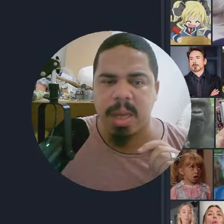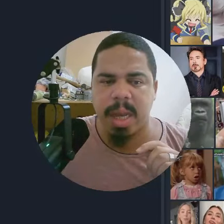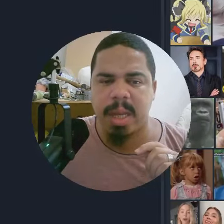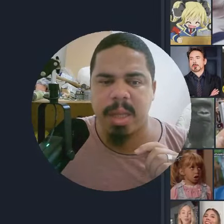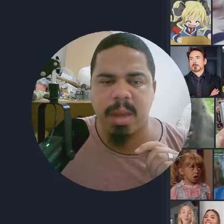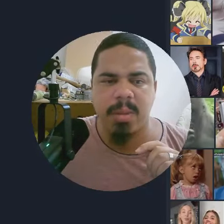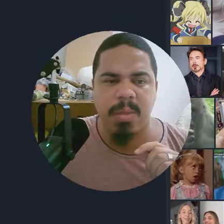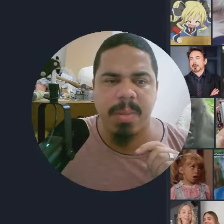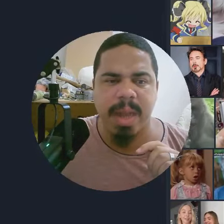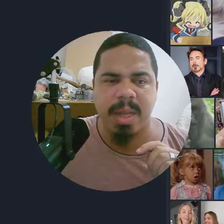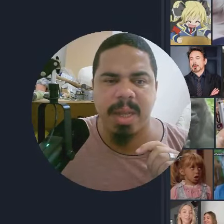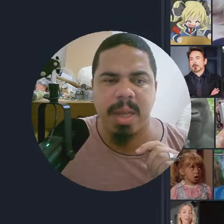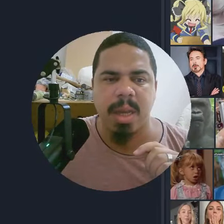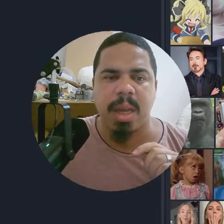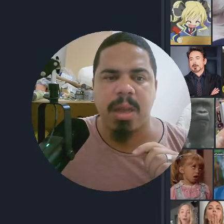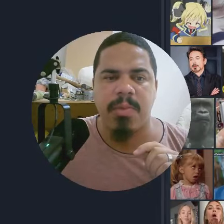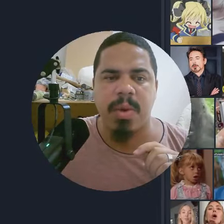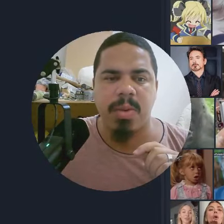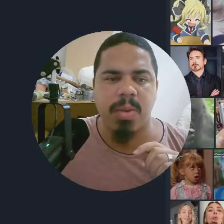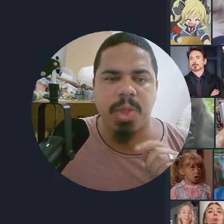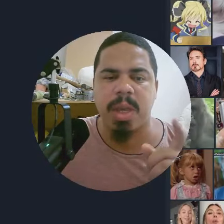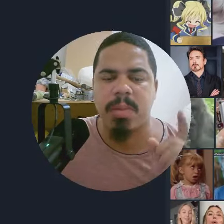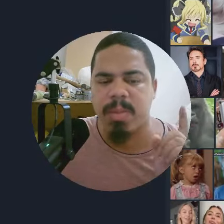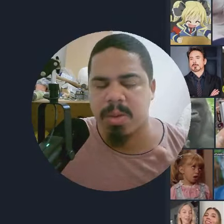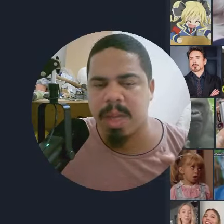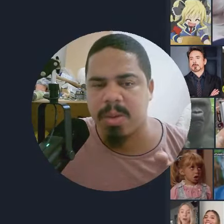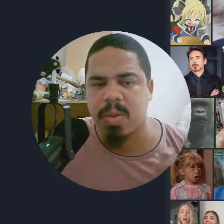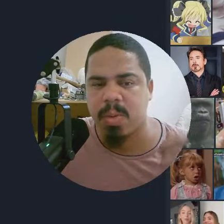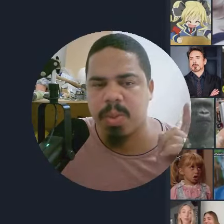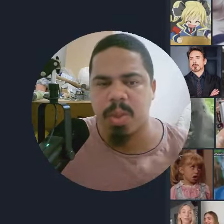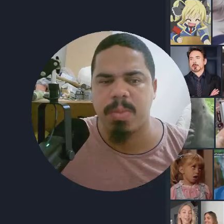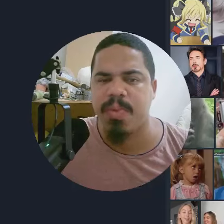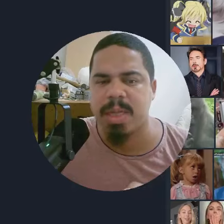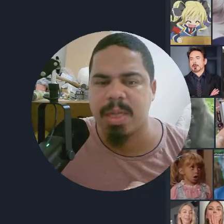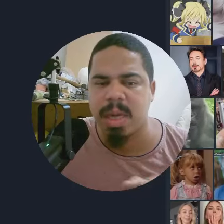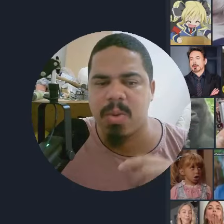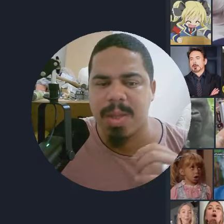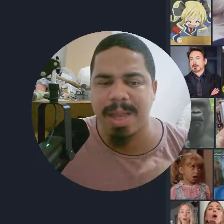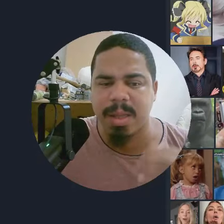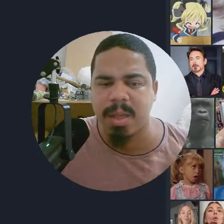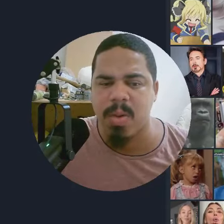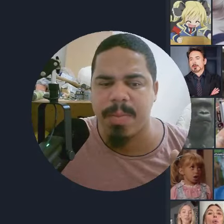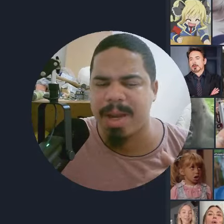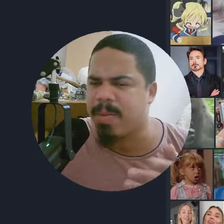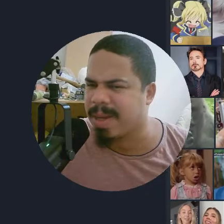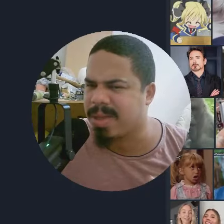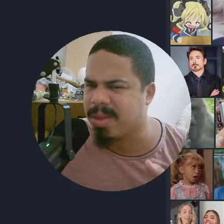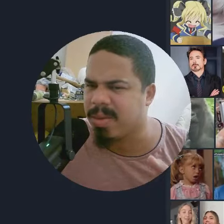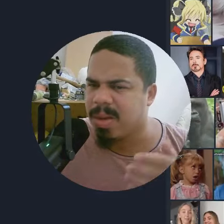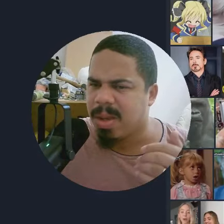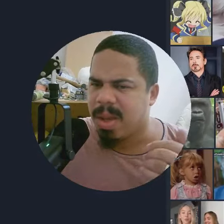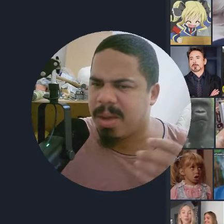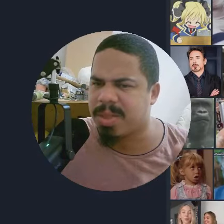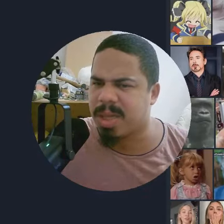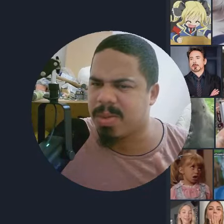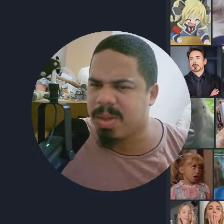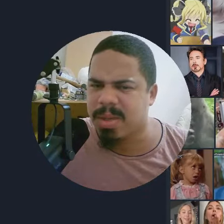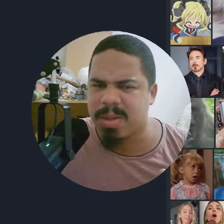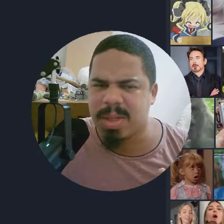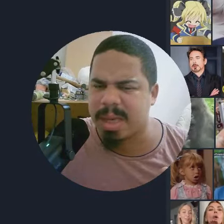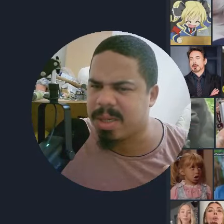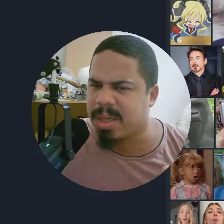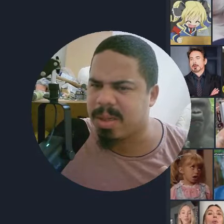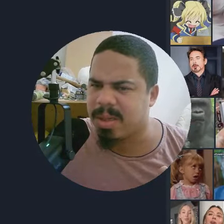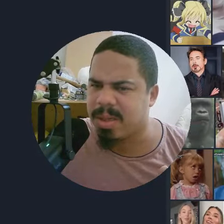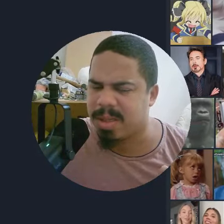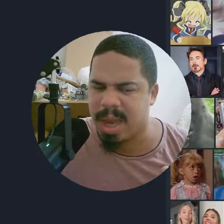direta. E aqui tem uma merda aqui, que foi o Joey que me mandou lá no grupo, sobre o Feliciano tentando comparar o Brasil aos Estados